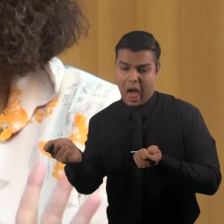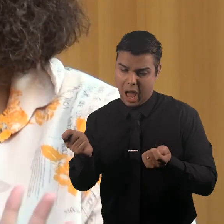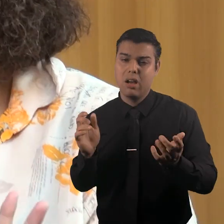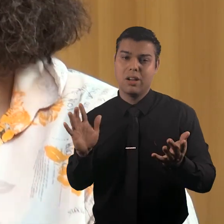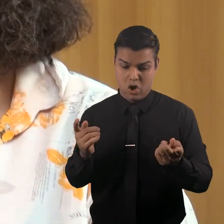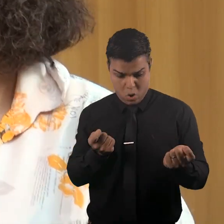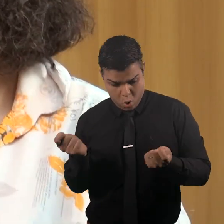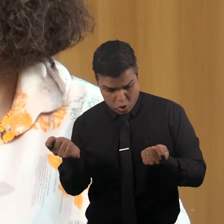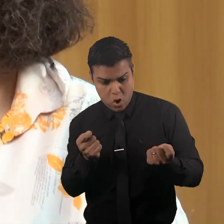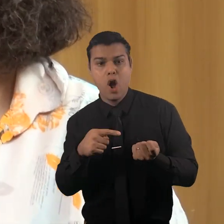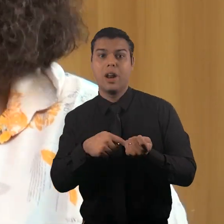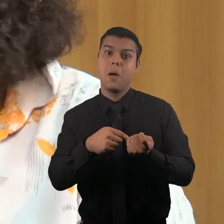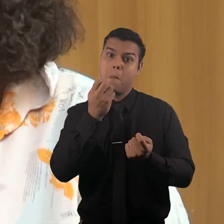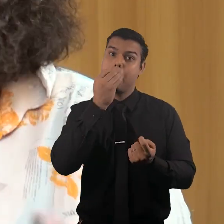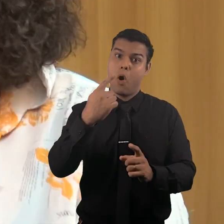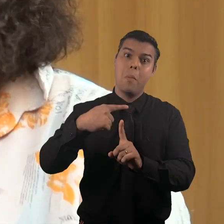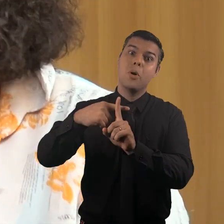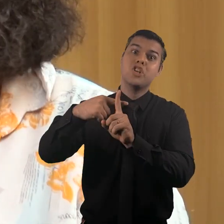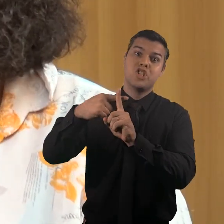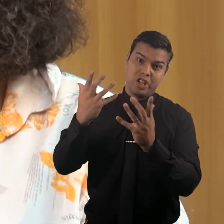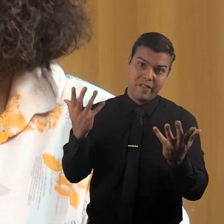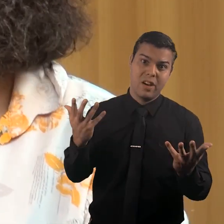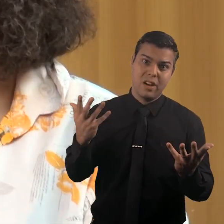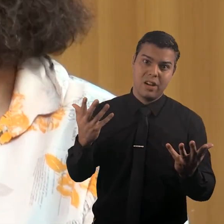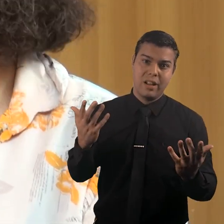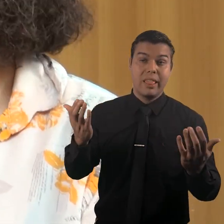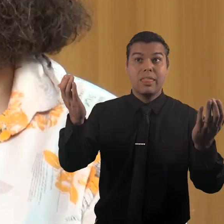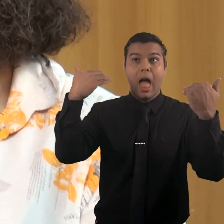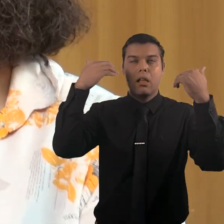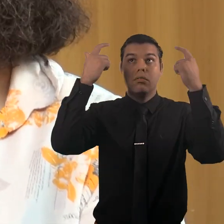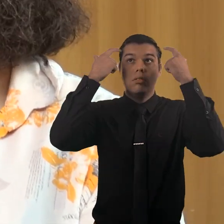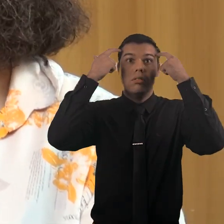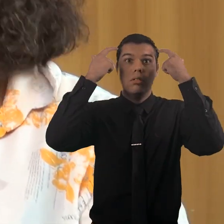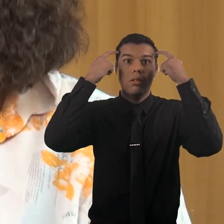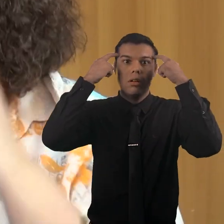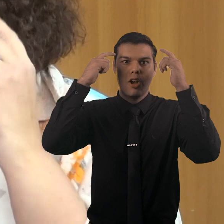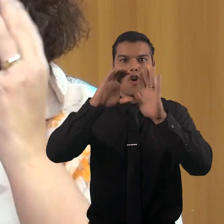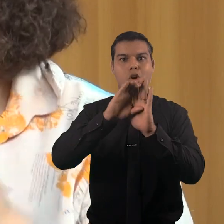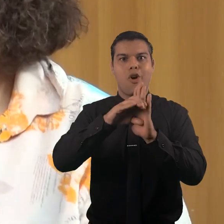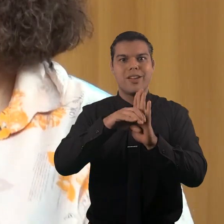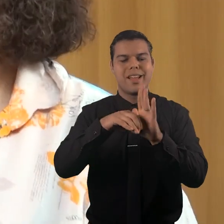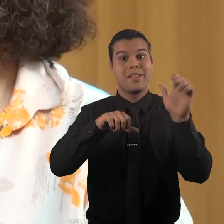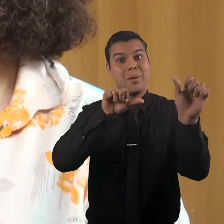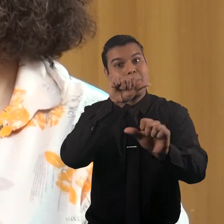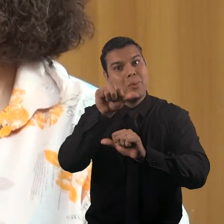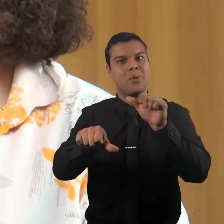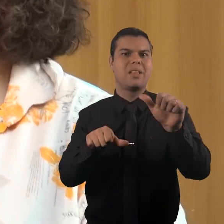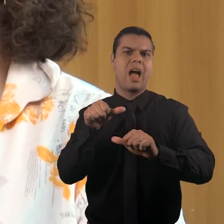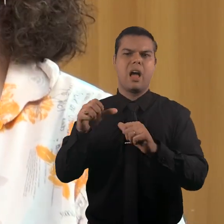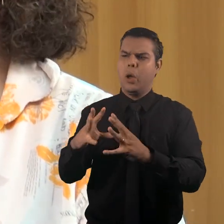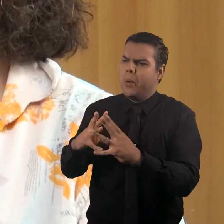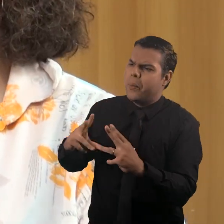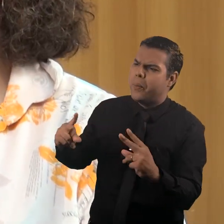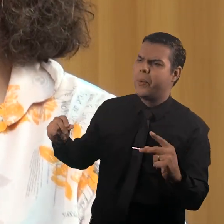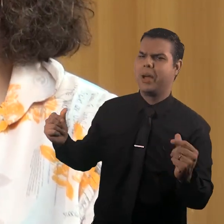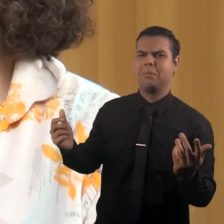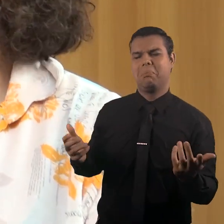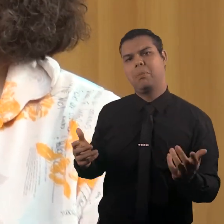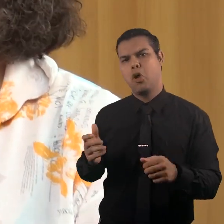Vamos ter controle. O controle já é uma coisa muito positiva. Você muda aqui dentro o seu conceito